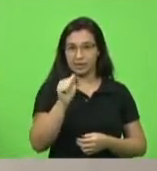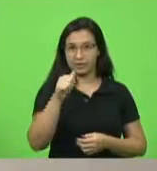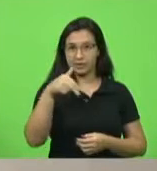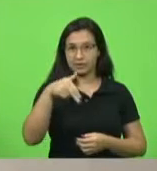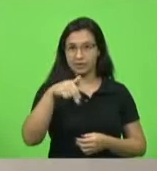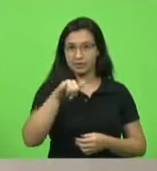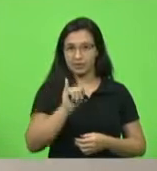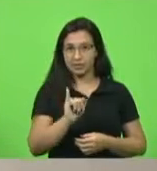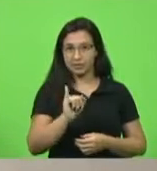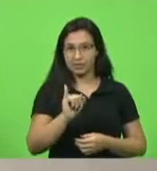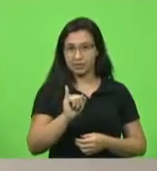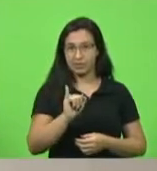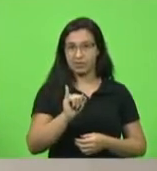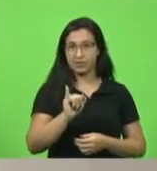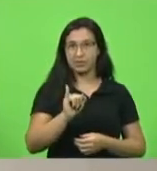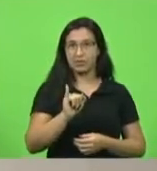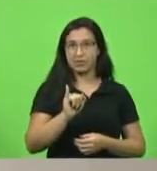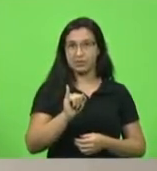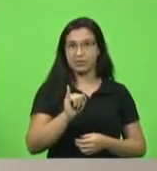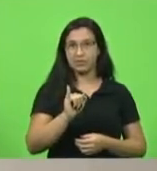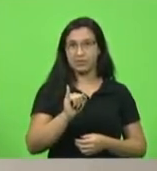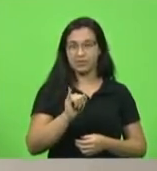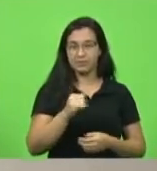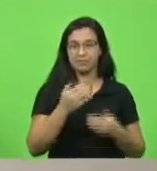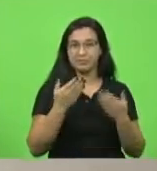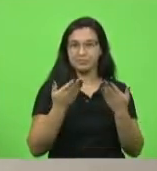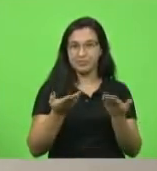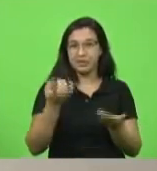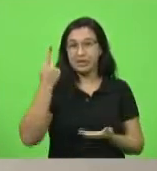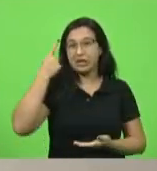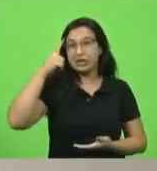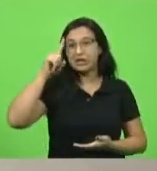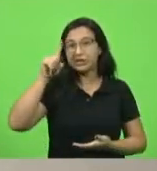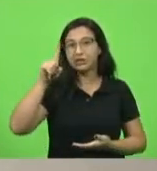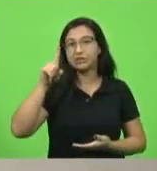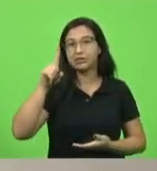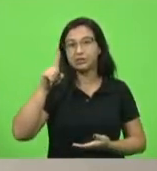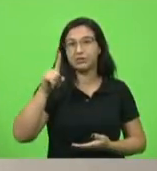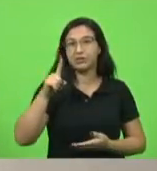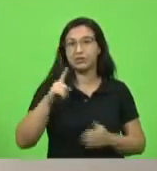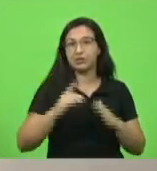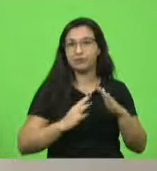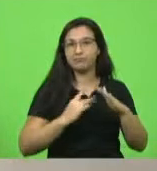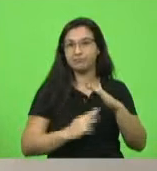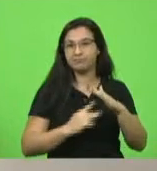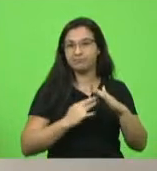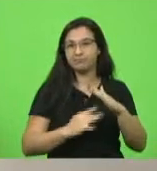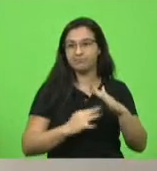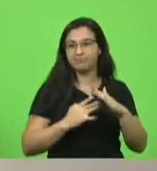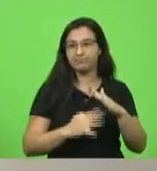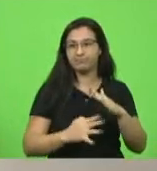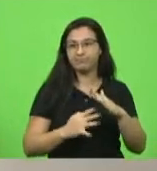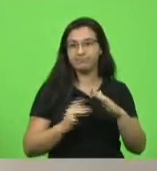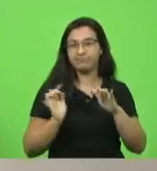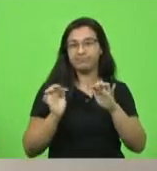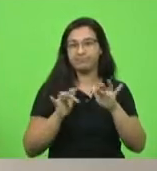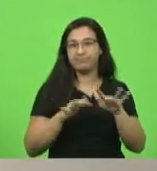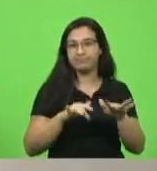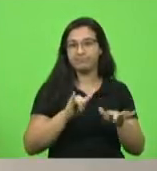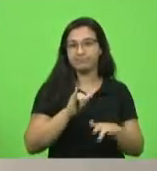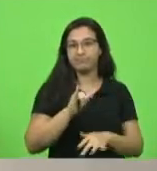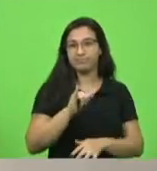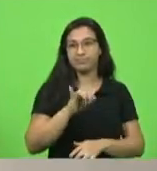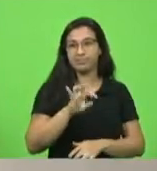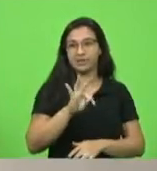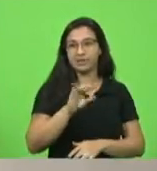Sezione di Urusanga, pela passagem do Dia Nacional do Imigrante Italiano, bem como pelo trabalho constante na defesa da cultura e